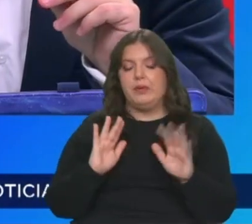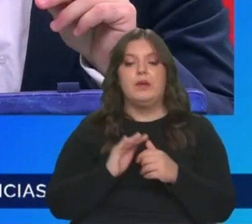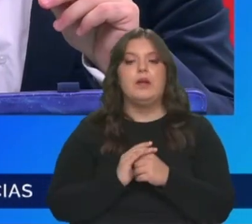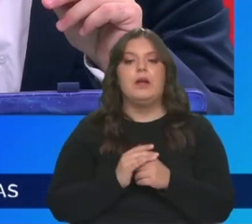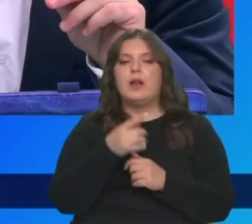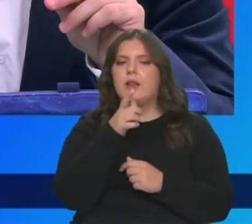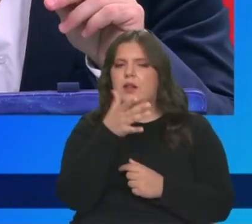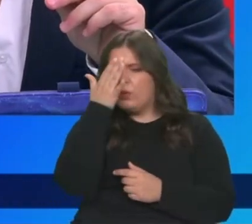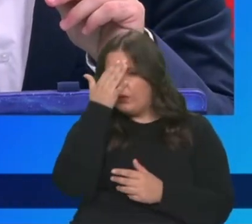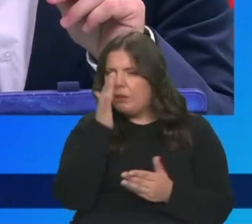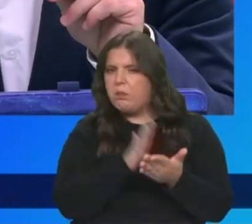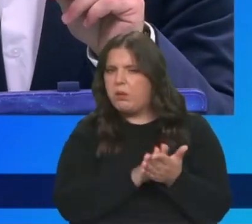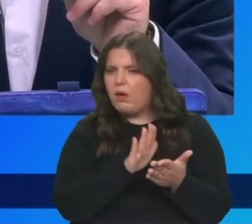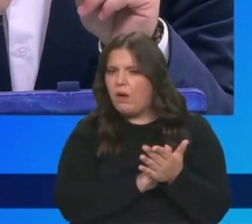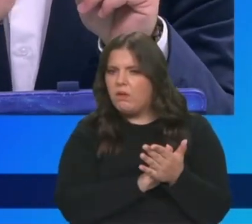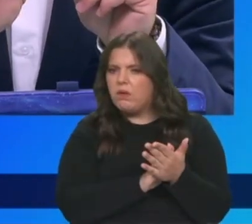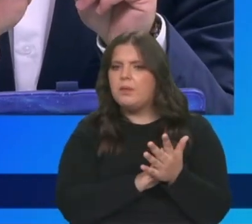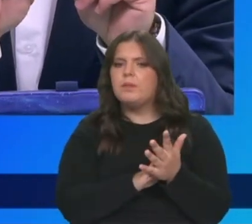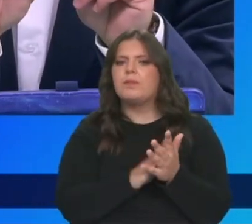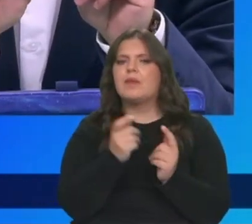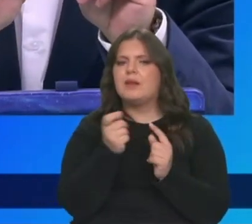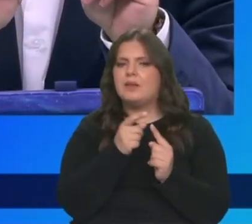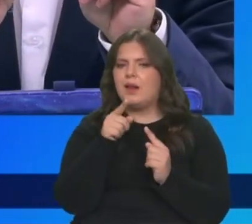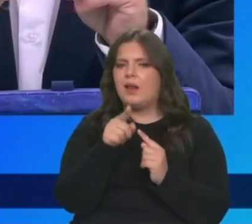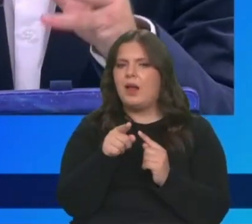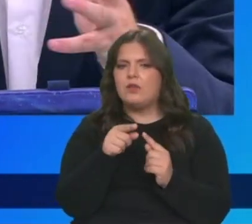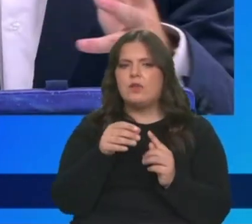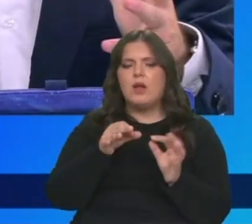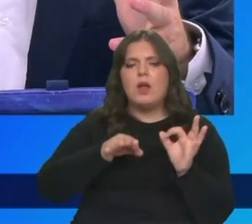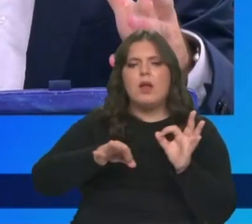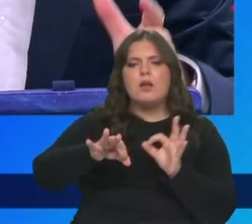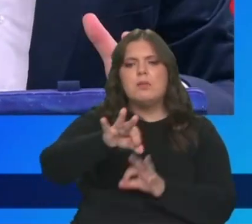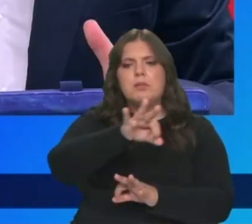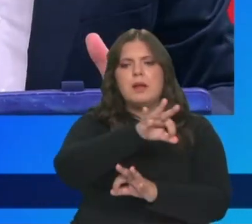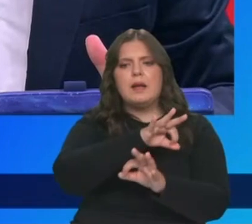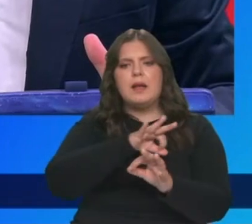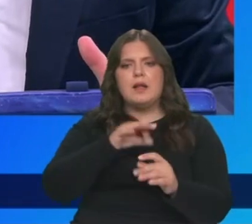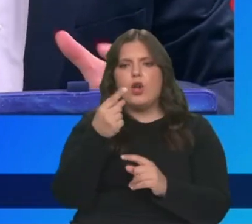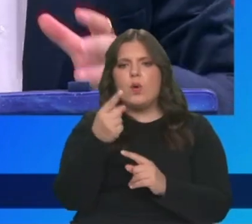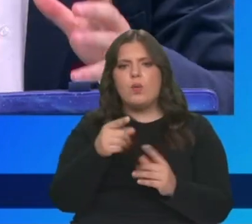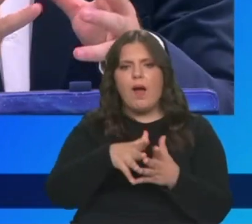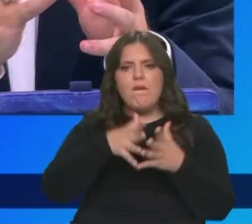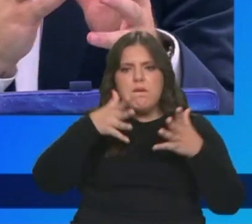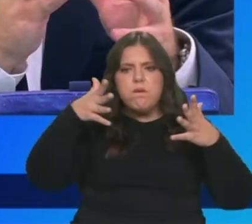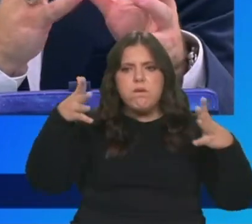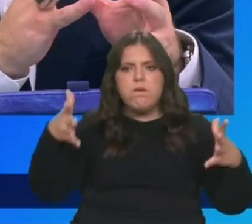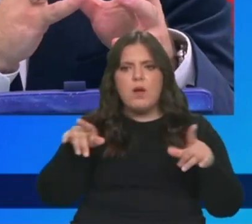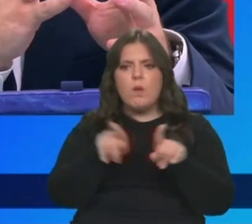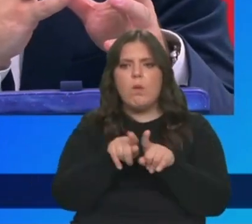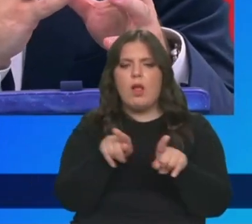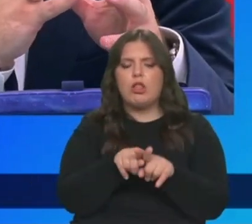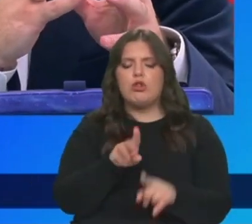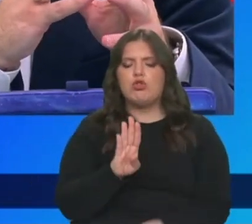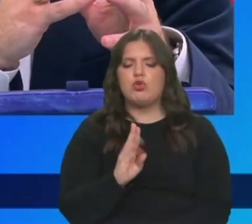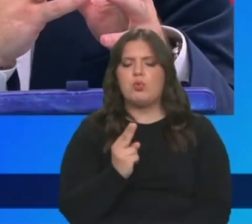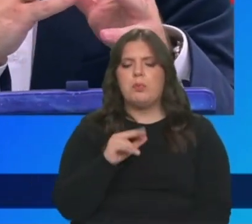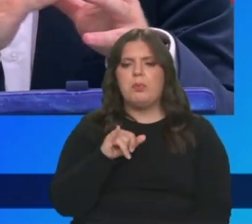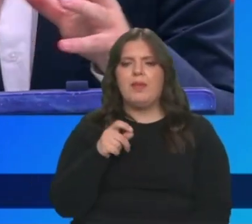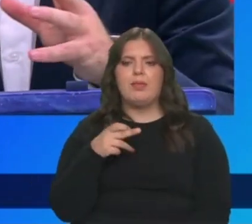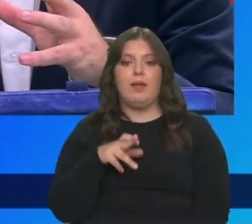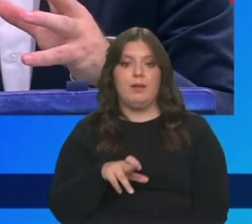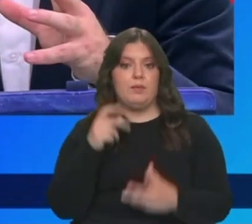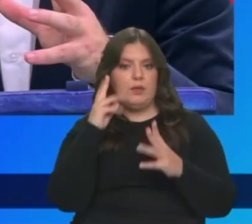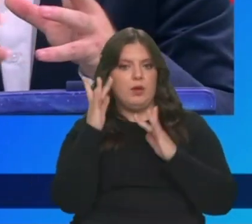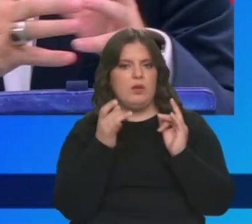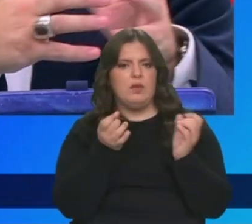tenho aqui provas de que à volta desta estrela orbita um planeta gigante tipo Júpiter. Ora, essa teoria, essa descoberta